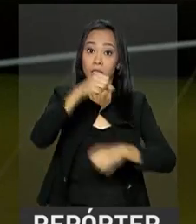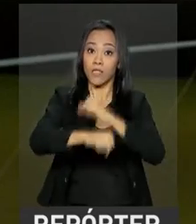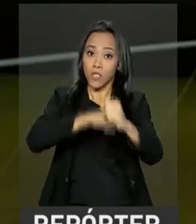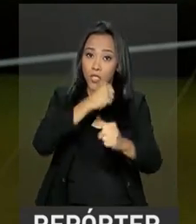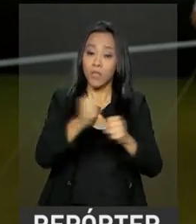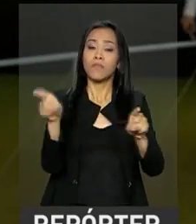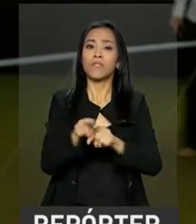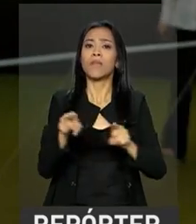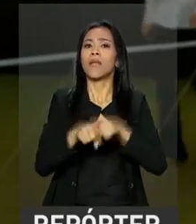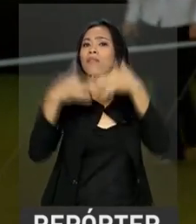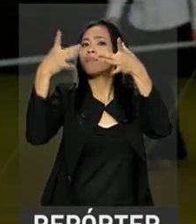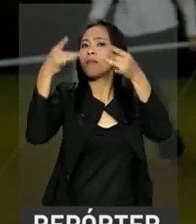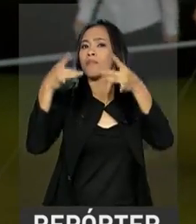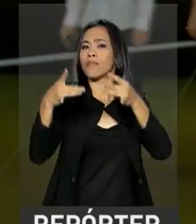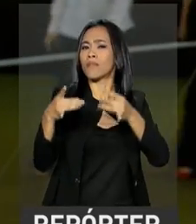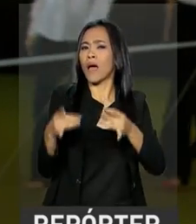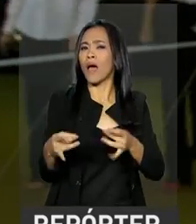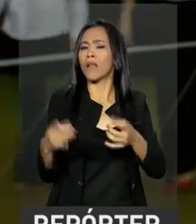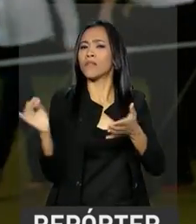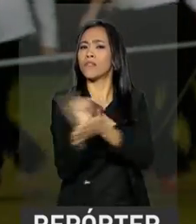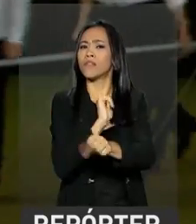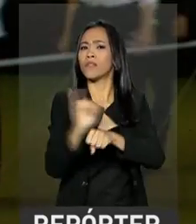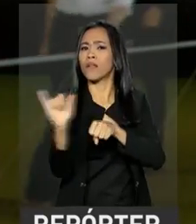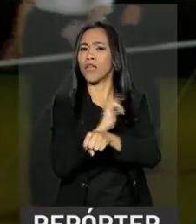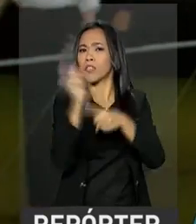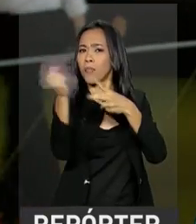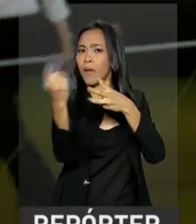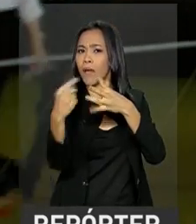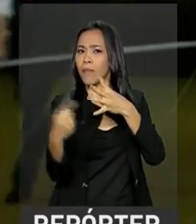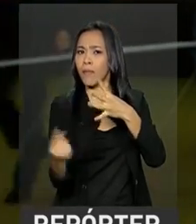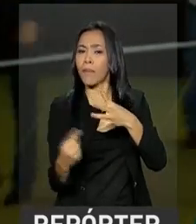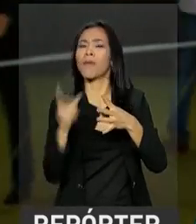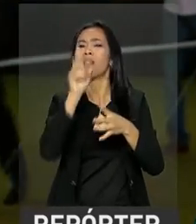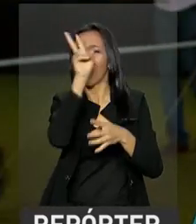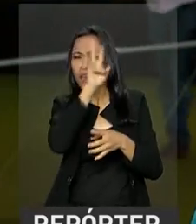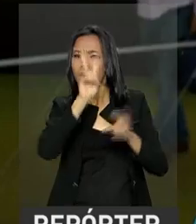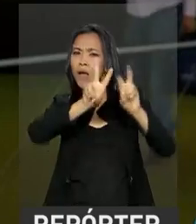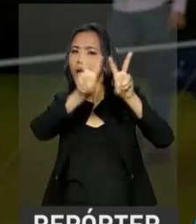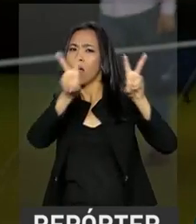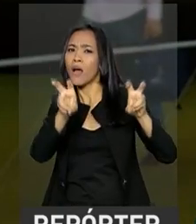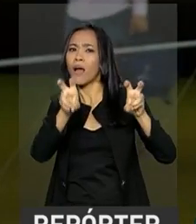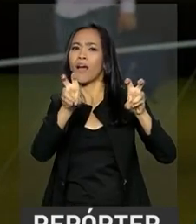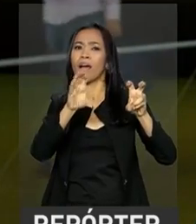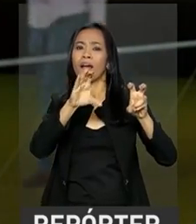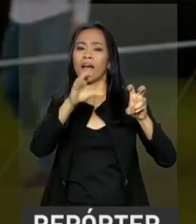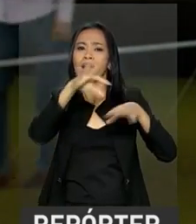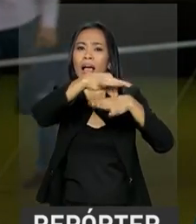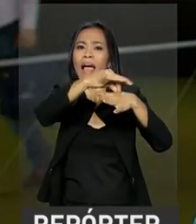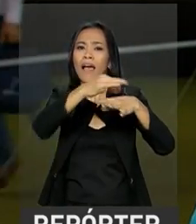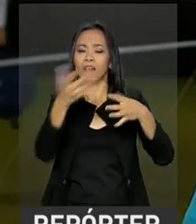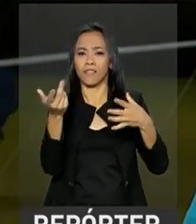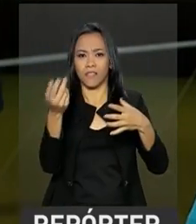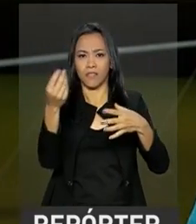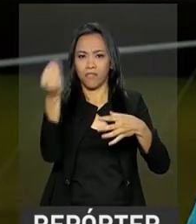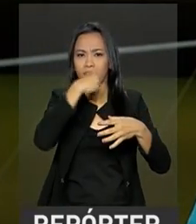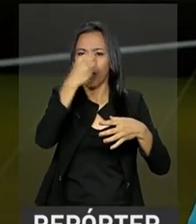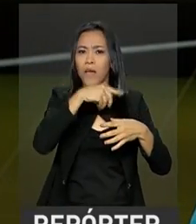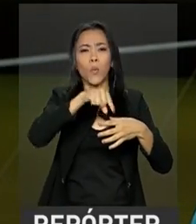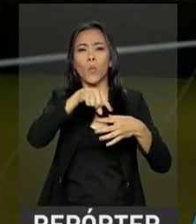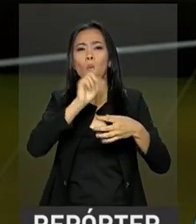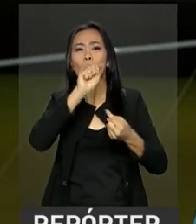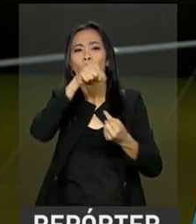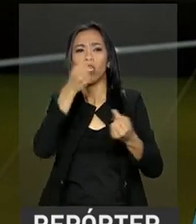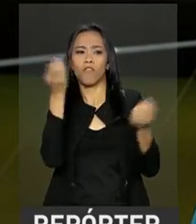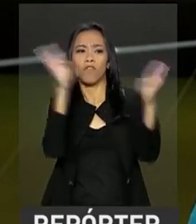ele detalha as medidas que foram adotadas na operação carne fraca a operação que interditou os frigoríficos e que provocou